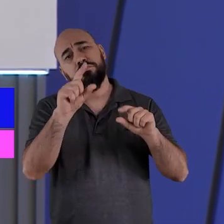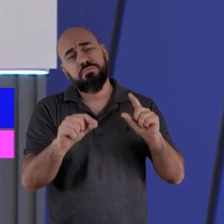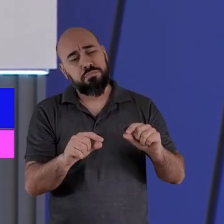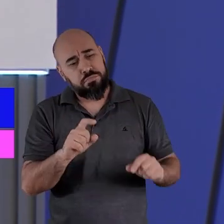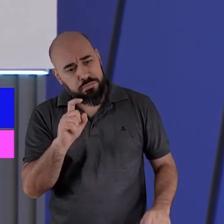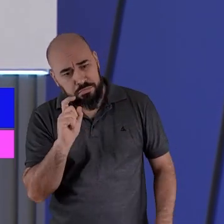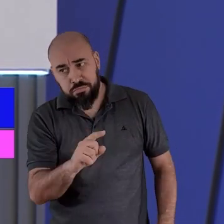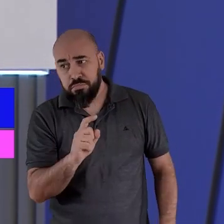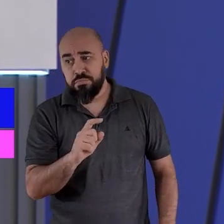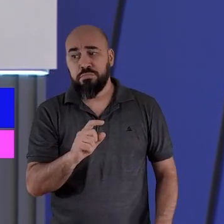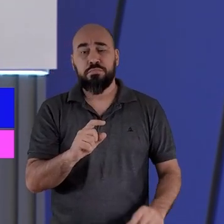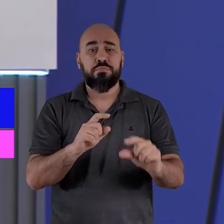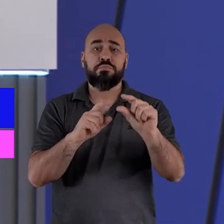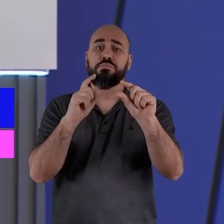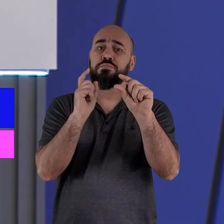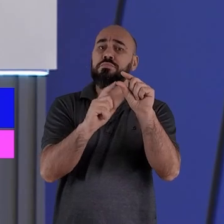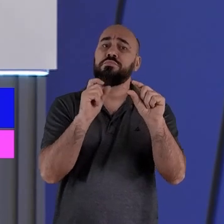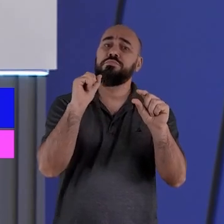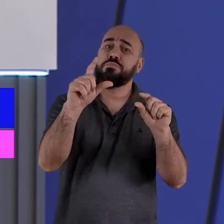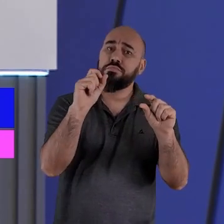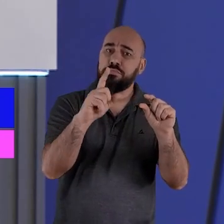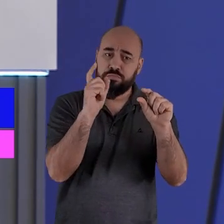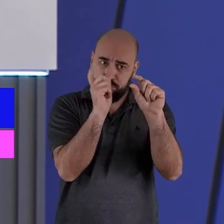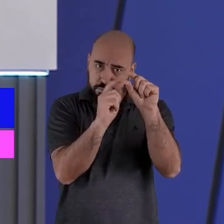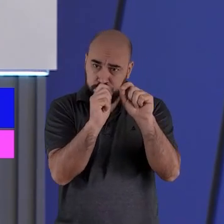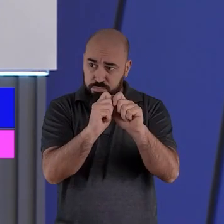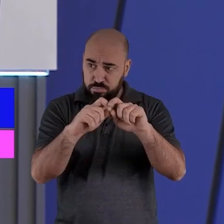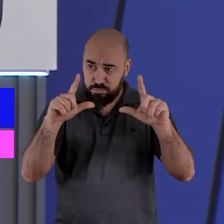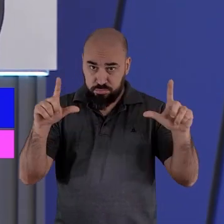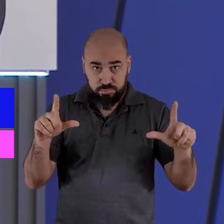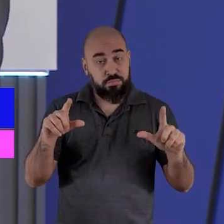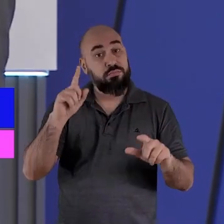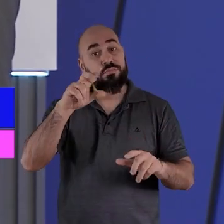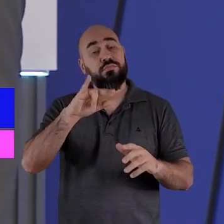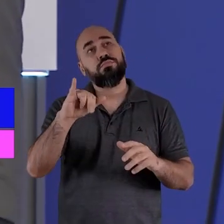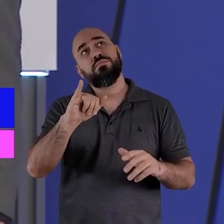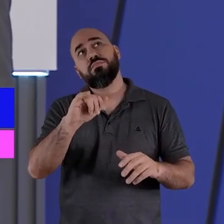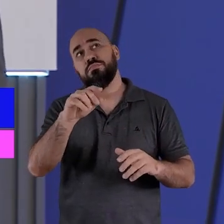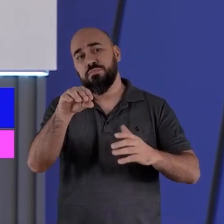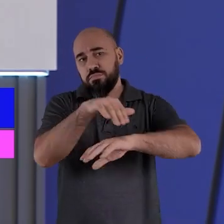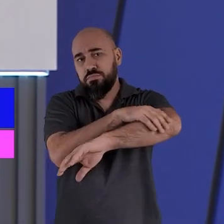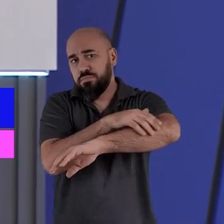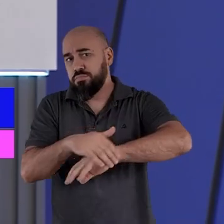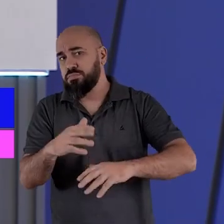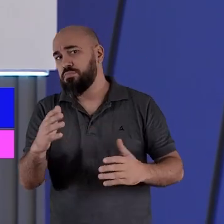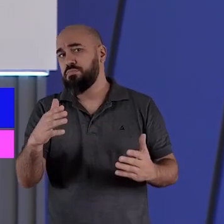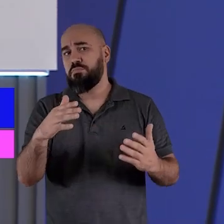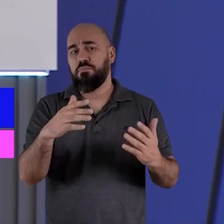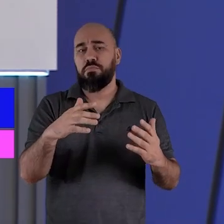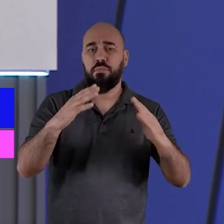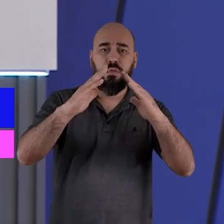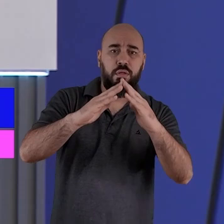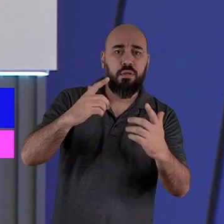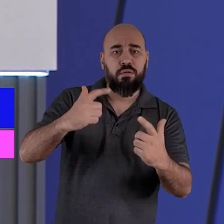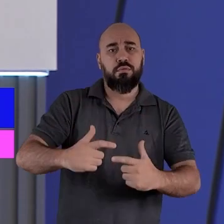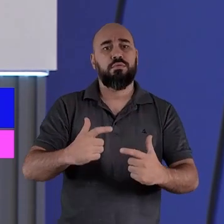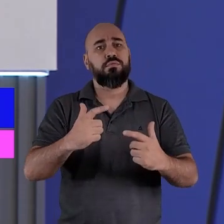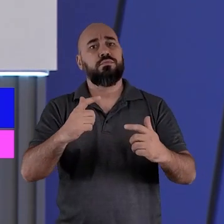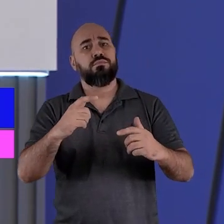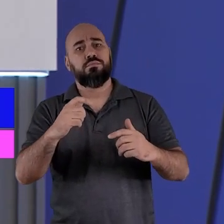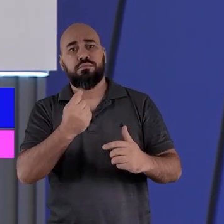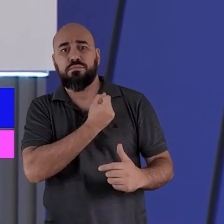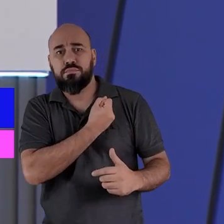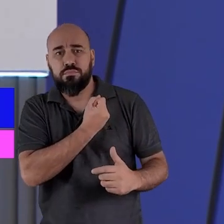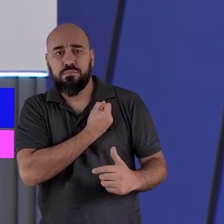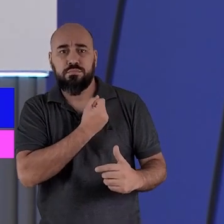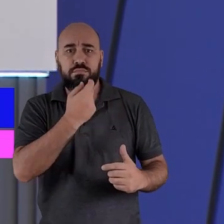Então você escolhe o estudo bíblico, você vai ter que preencher um formulário e então você se cadastra na escola